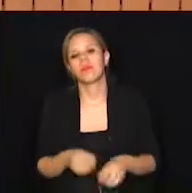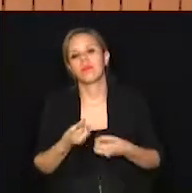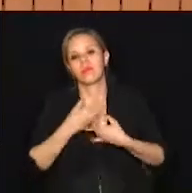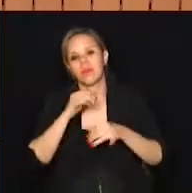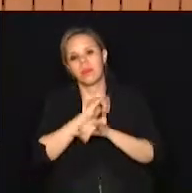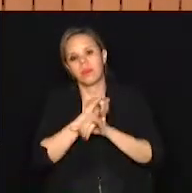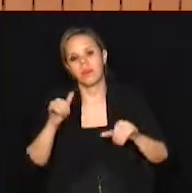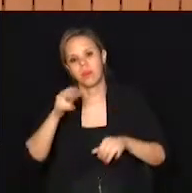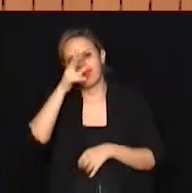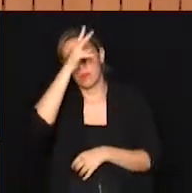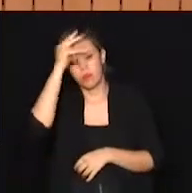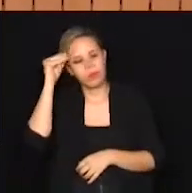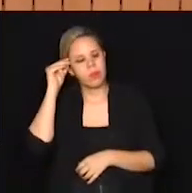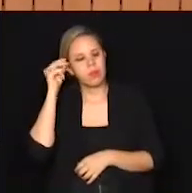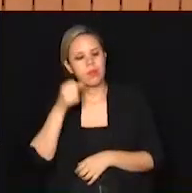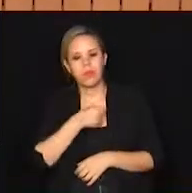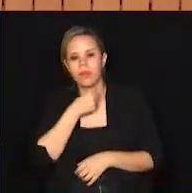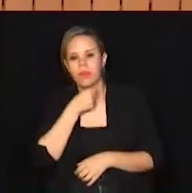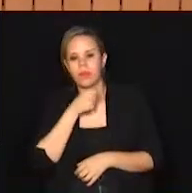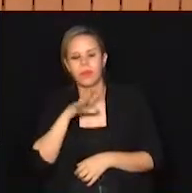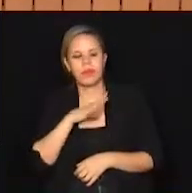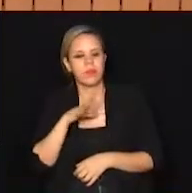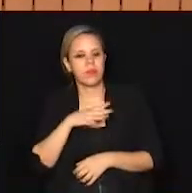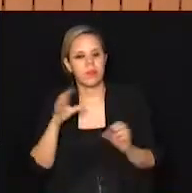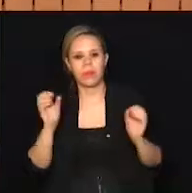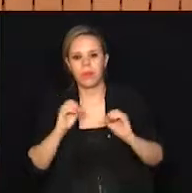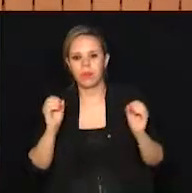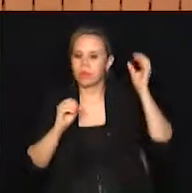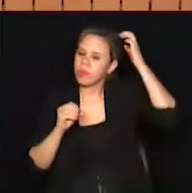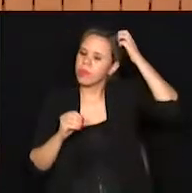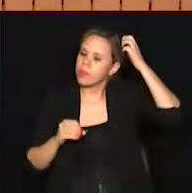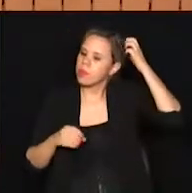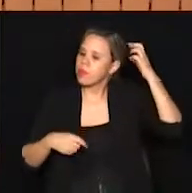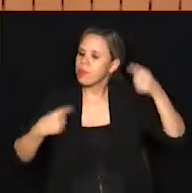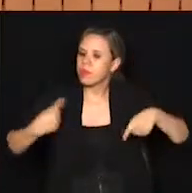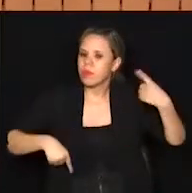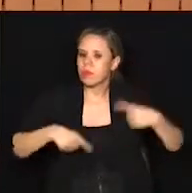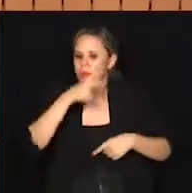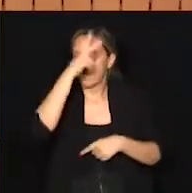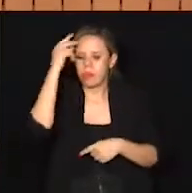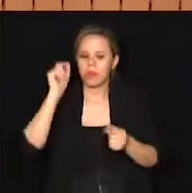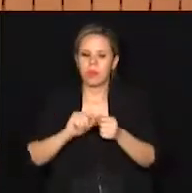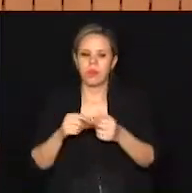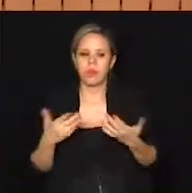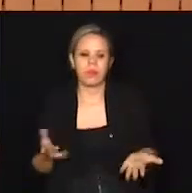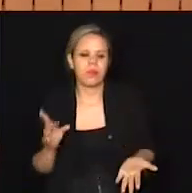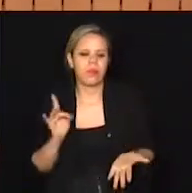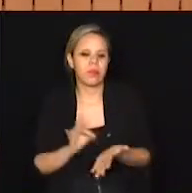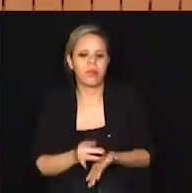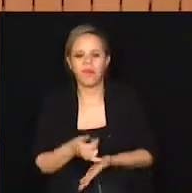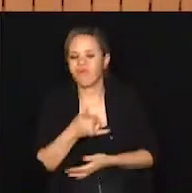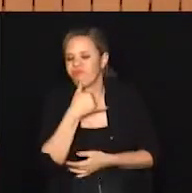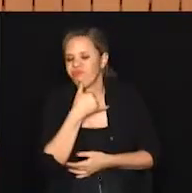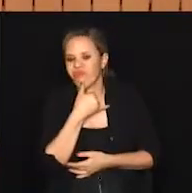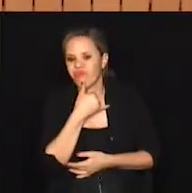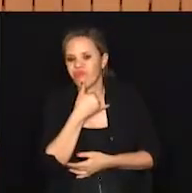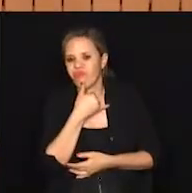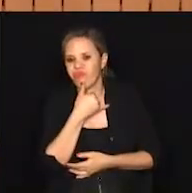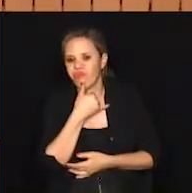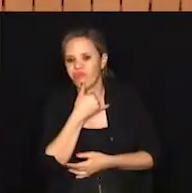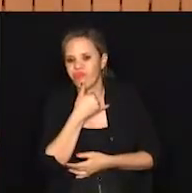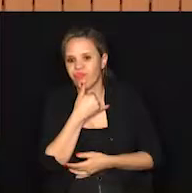em entrevistas na cidade, mas nenhum debate público foi feito, o que a gente realmente lamenta muito.